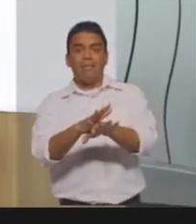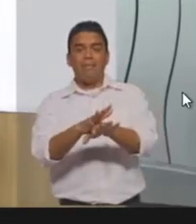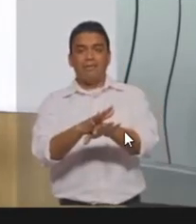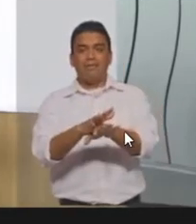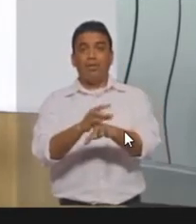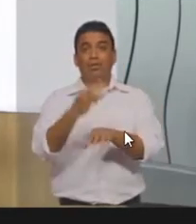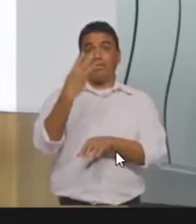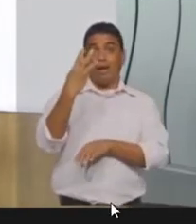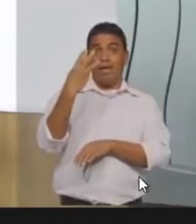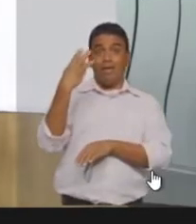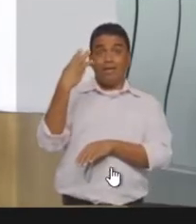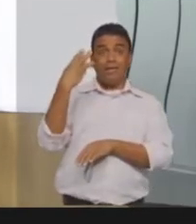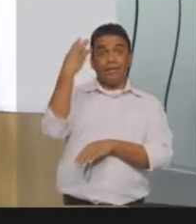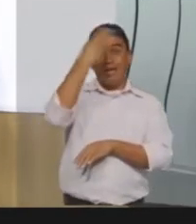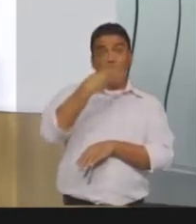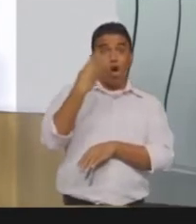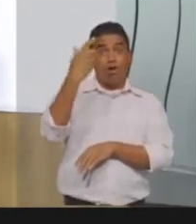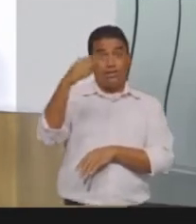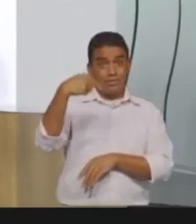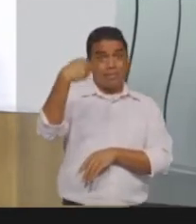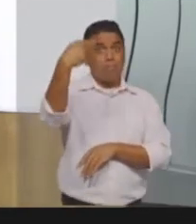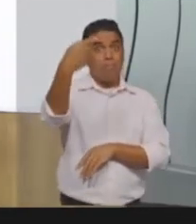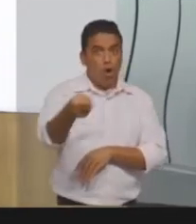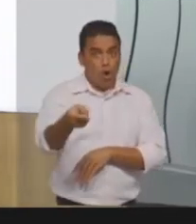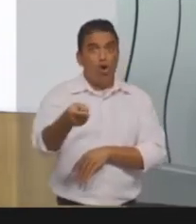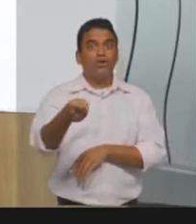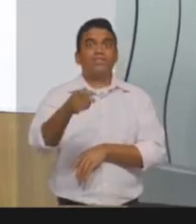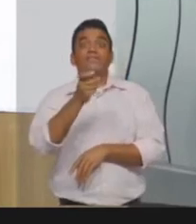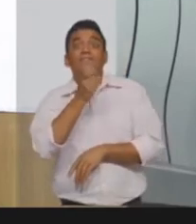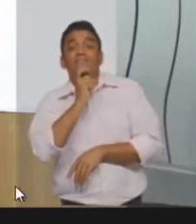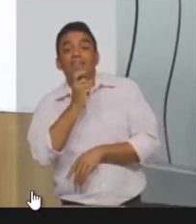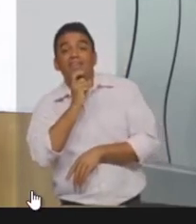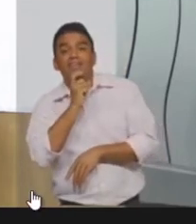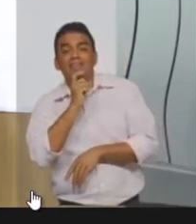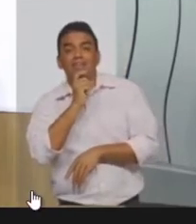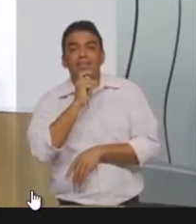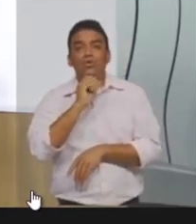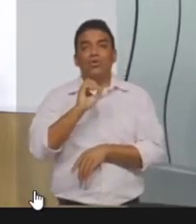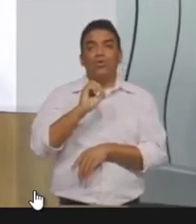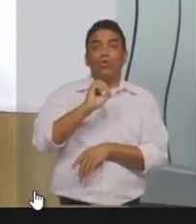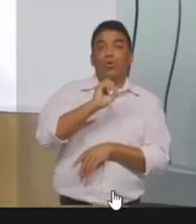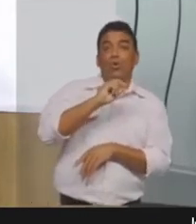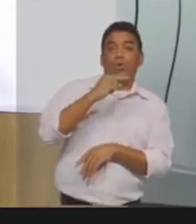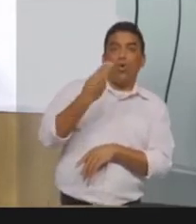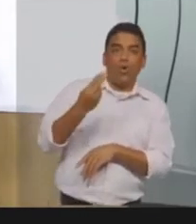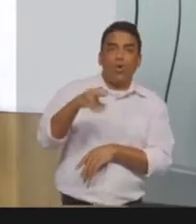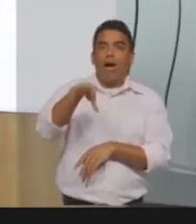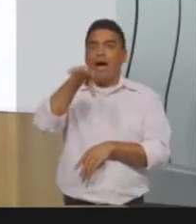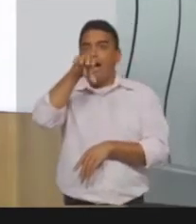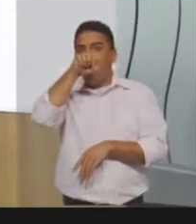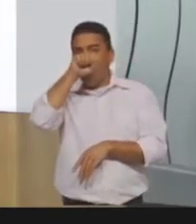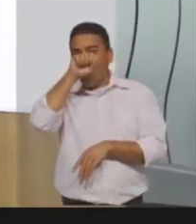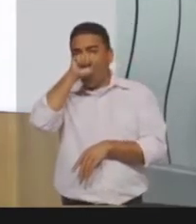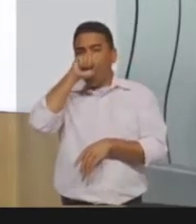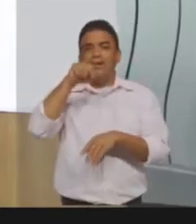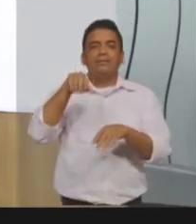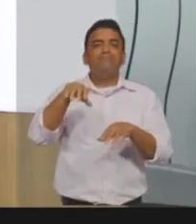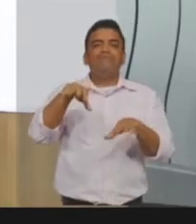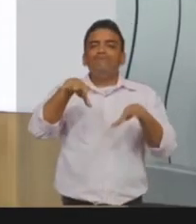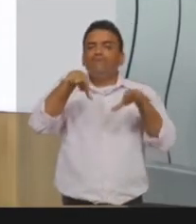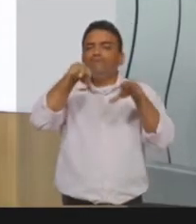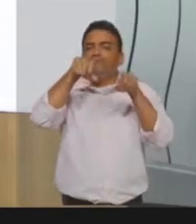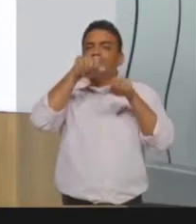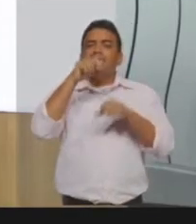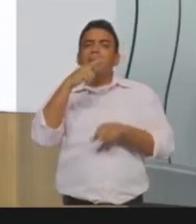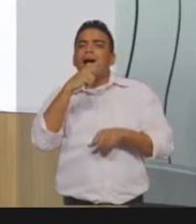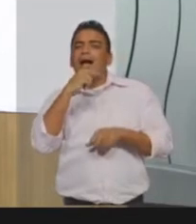uma esfriada, ou aquele vento ele é úmido e quente. Então essas variações rápidas é o que nós chamamos de tempo. E eu acho que